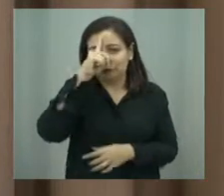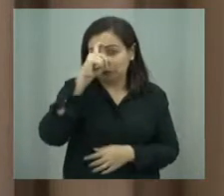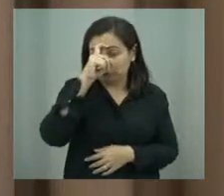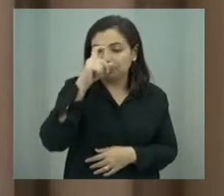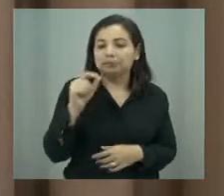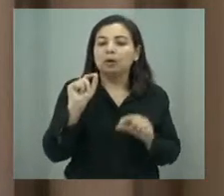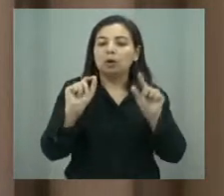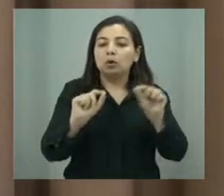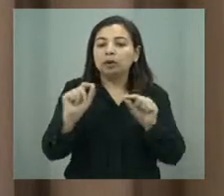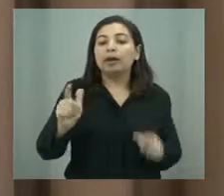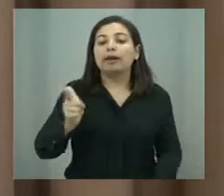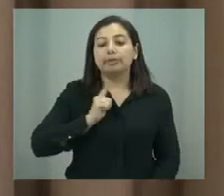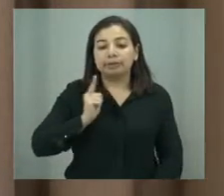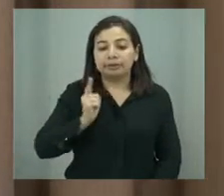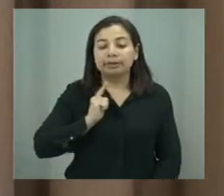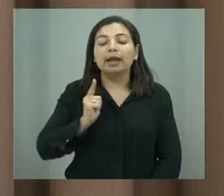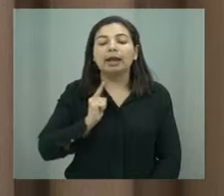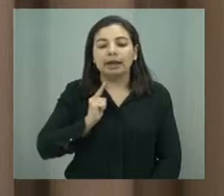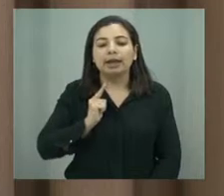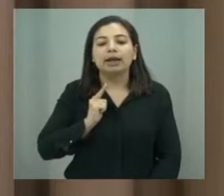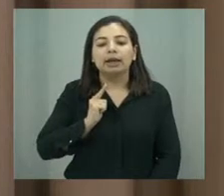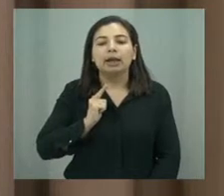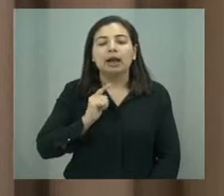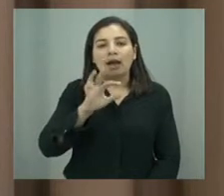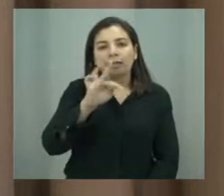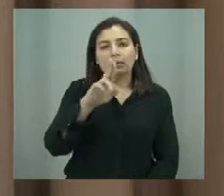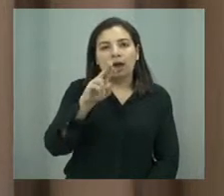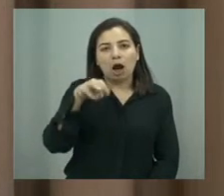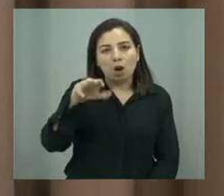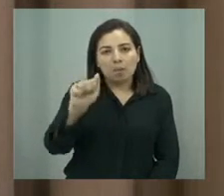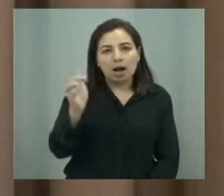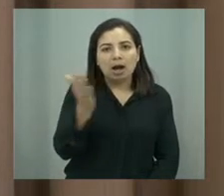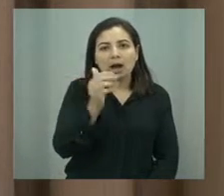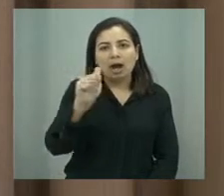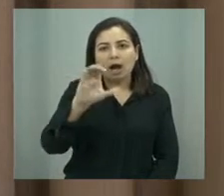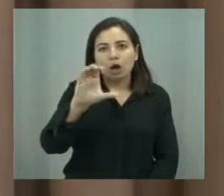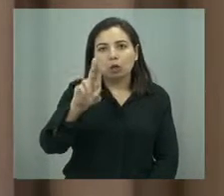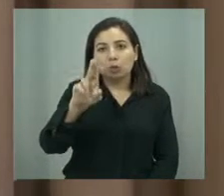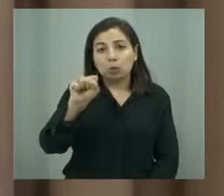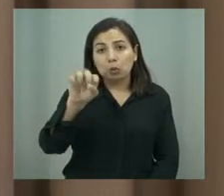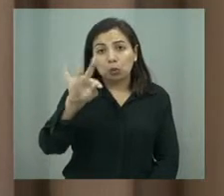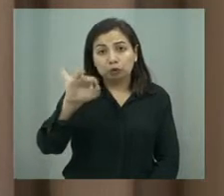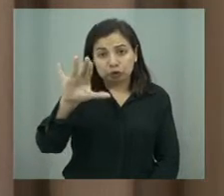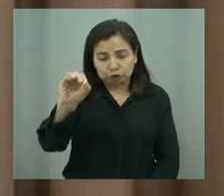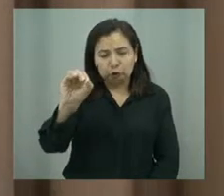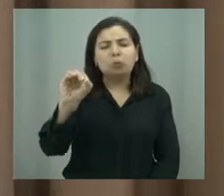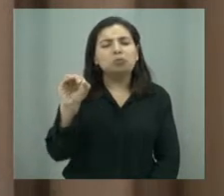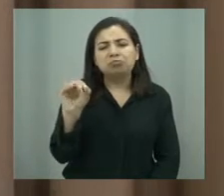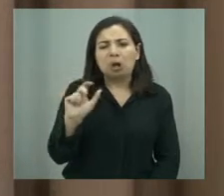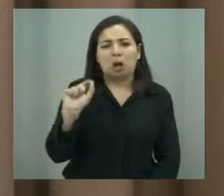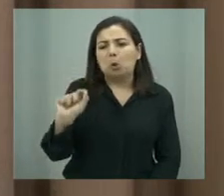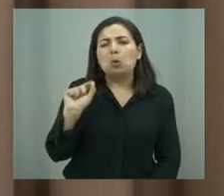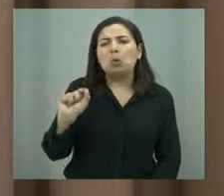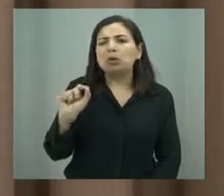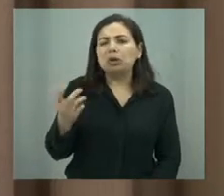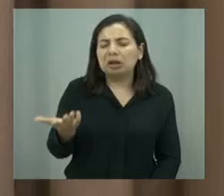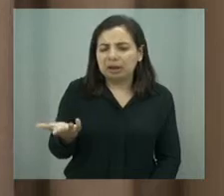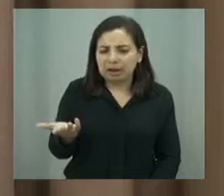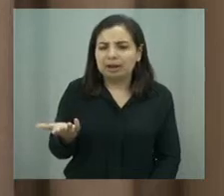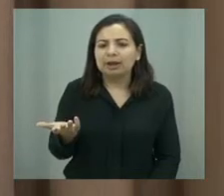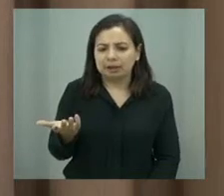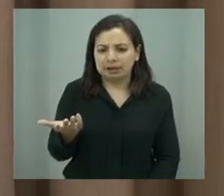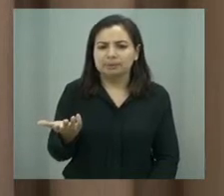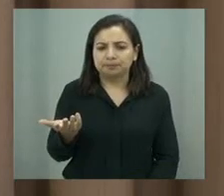acústico. Porque a gente pensa que trauma acústico, né, acontece... Porque o que é o trauma acústico? Pronto, fala